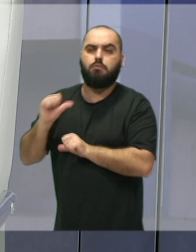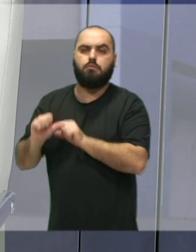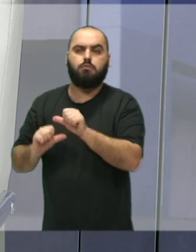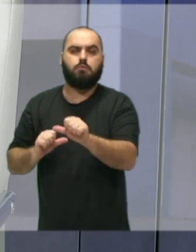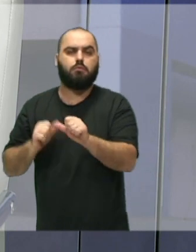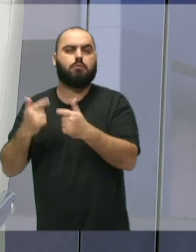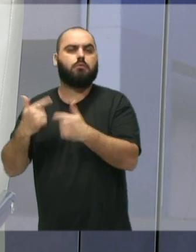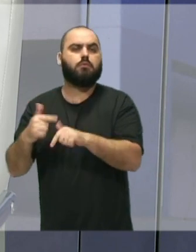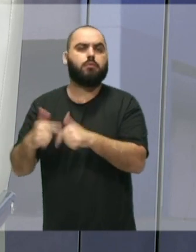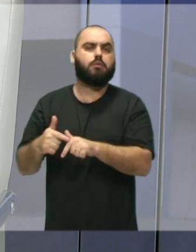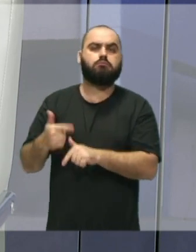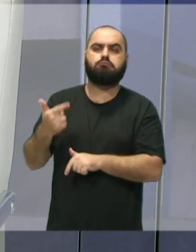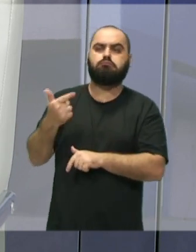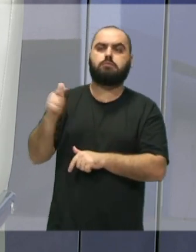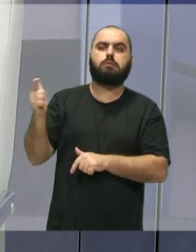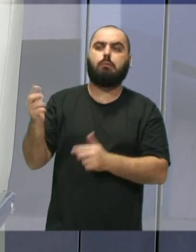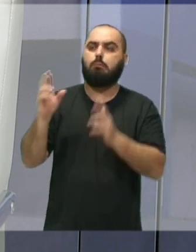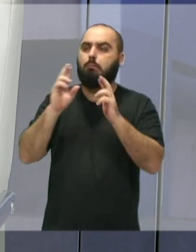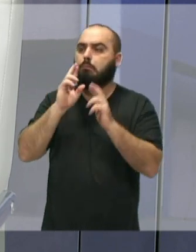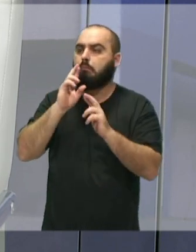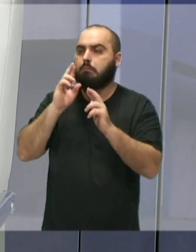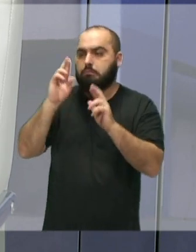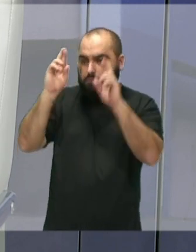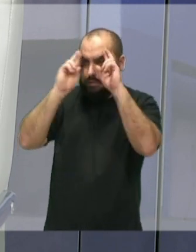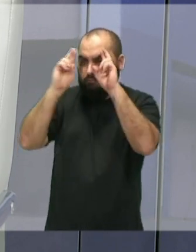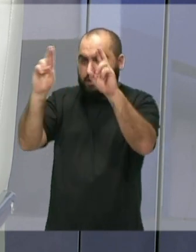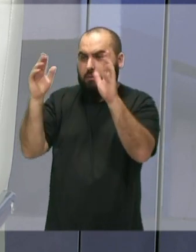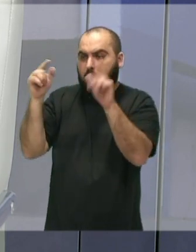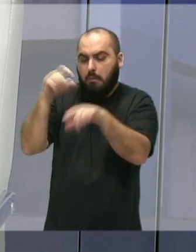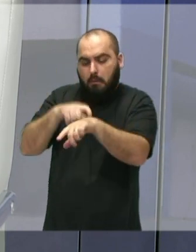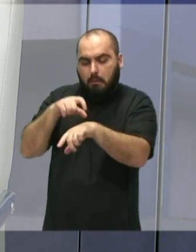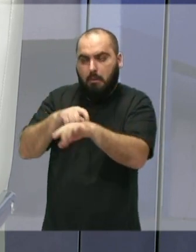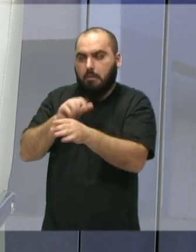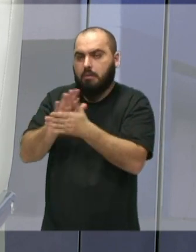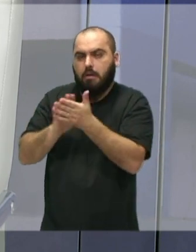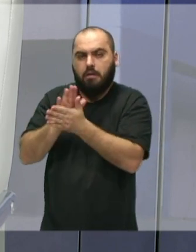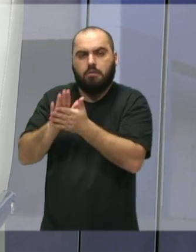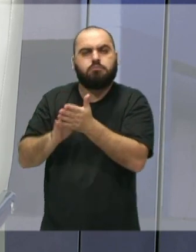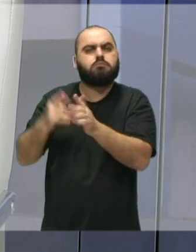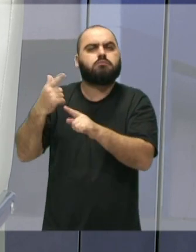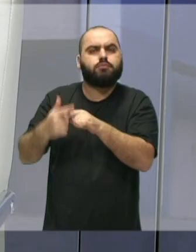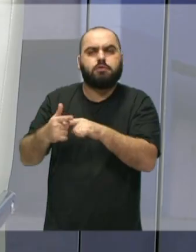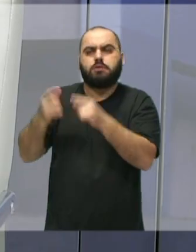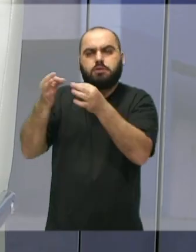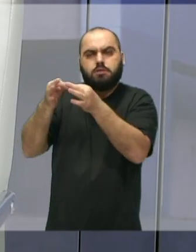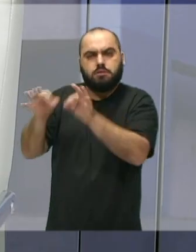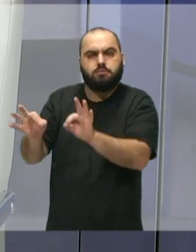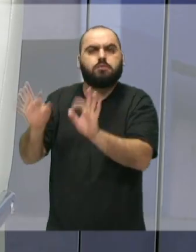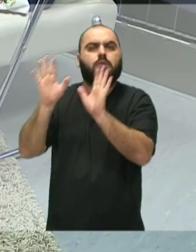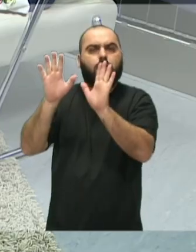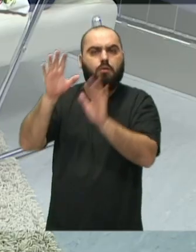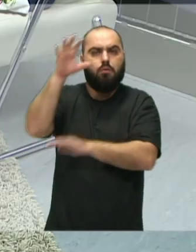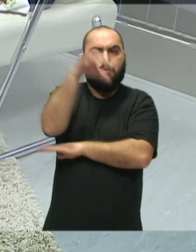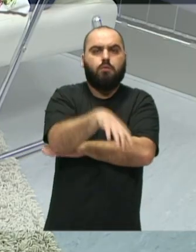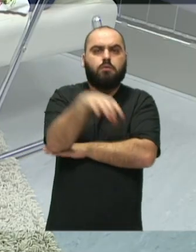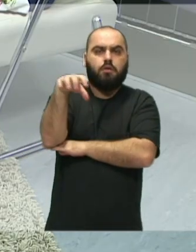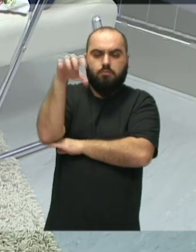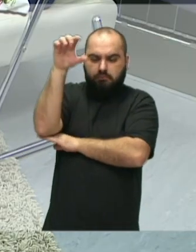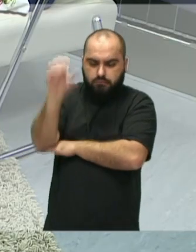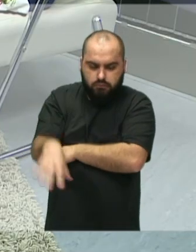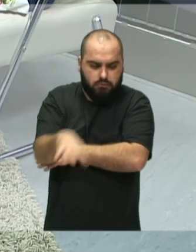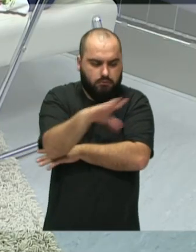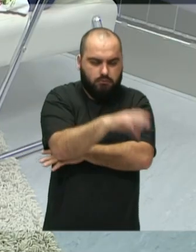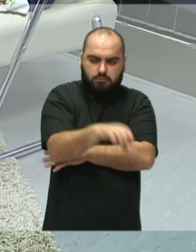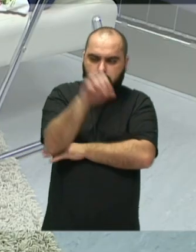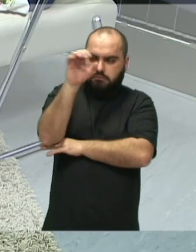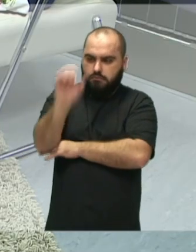atividade e não tem respeitado o limite do horário. Porque a gente parece ser uma coisa assim, mas pega um container e joga no chão o dia inteiro para ver. Tem